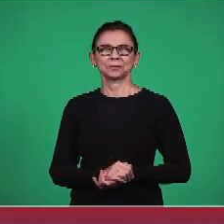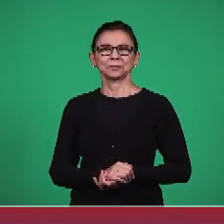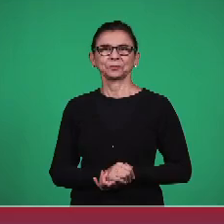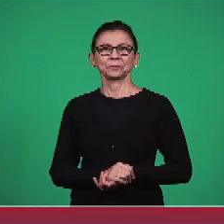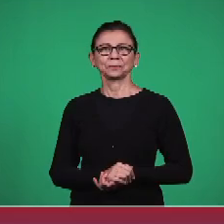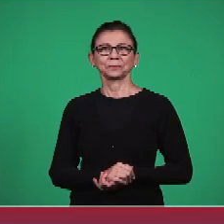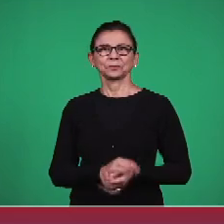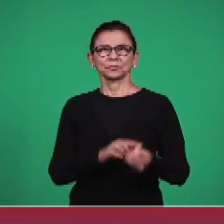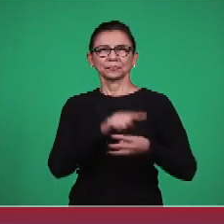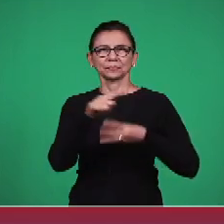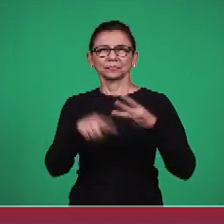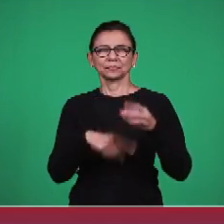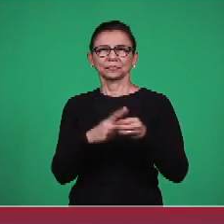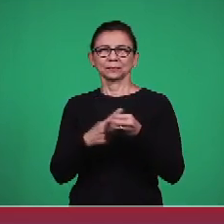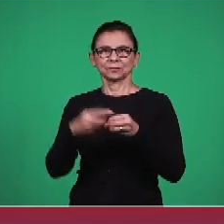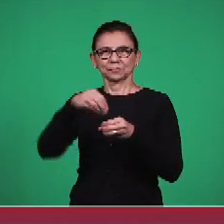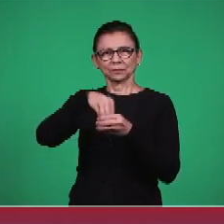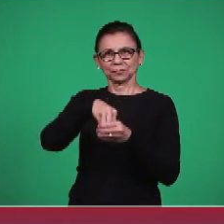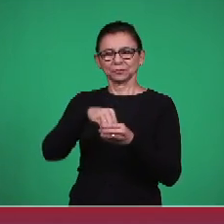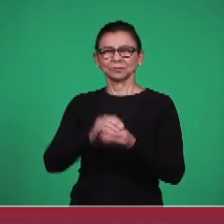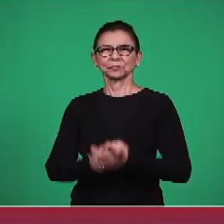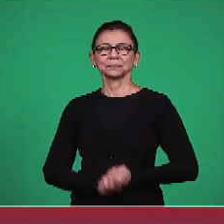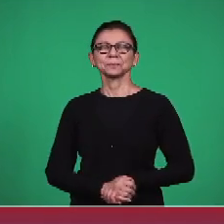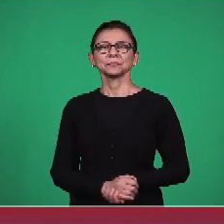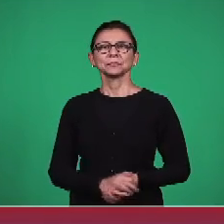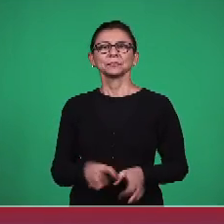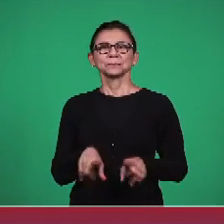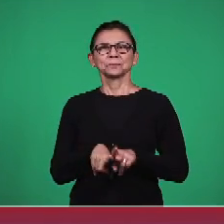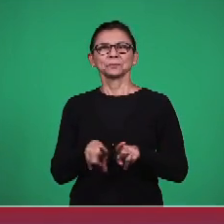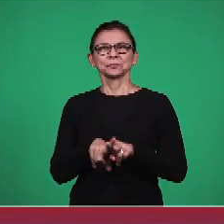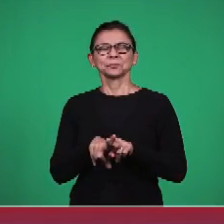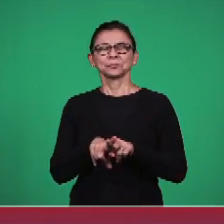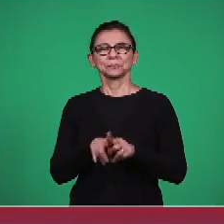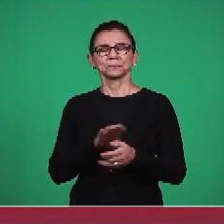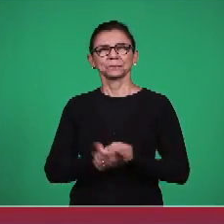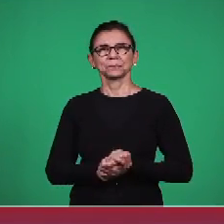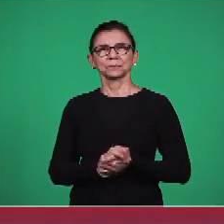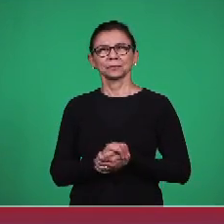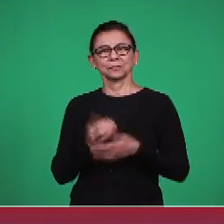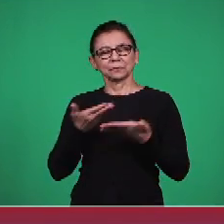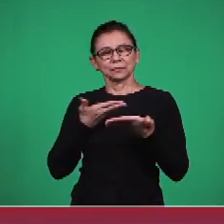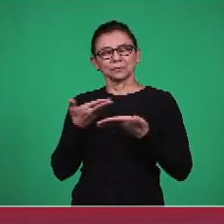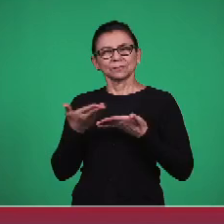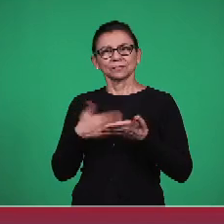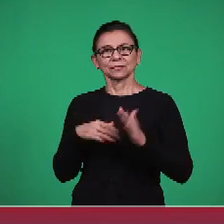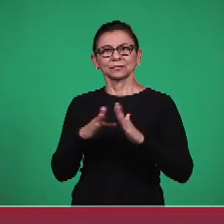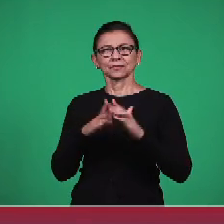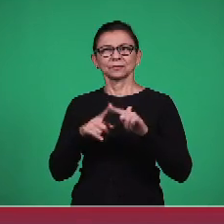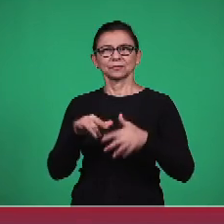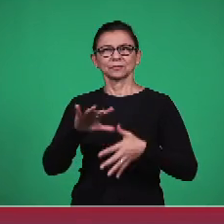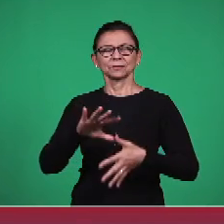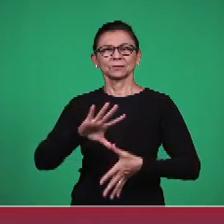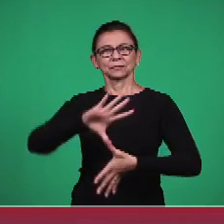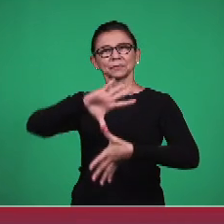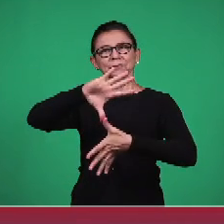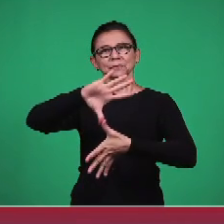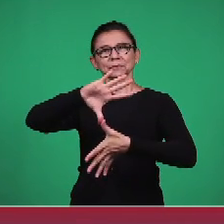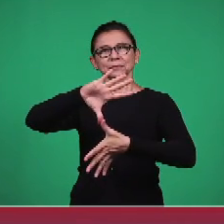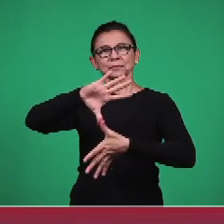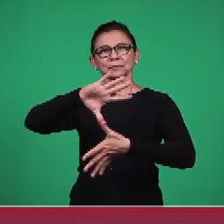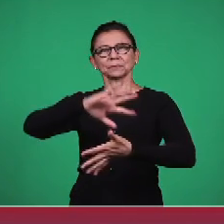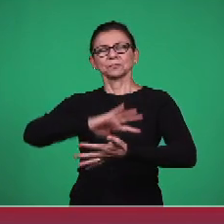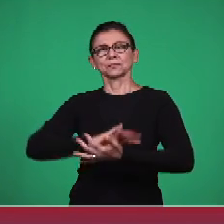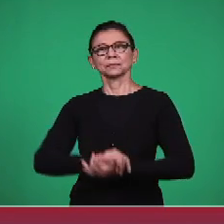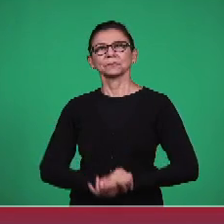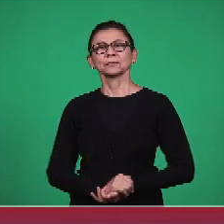e Illinois. Também na assistência às igrejas no exterior, na América Central, os irmãos